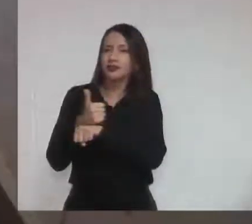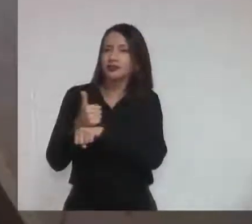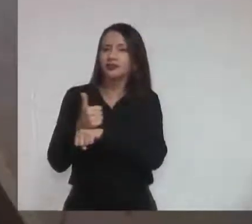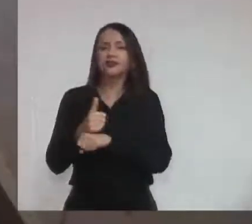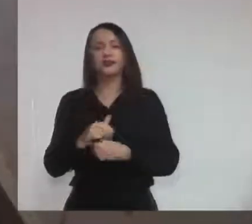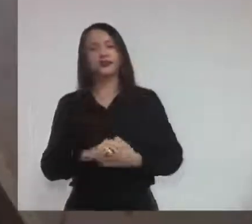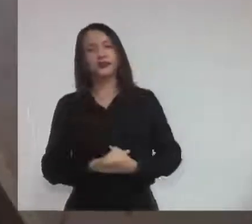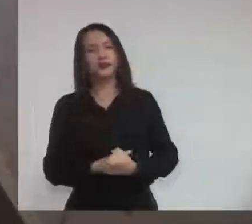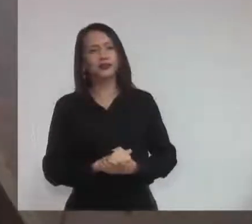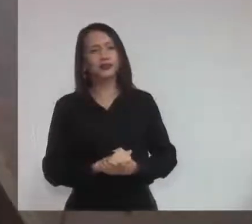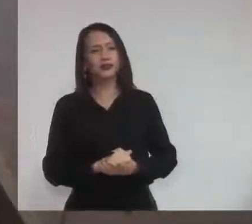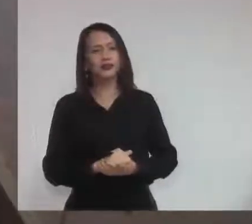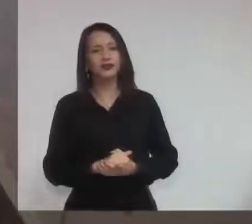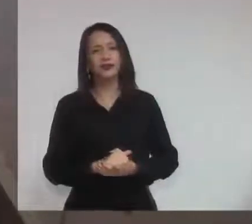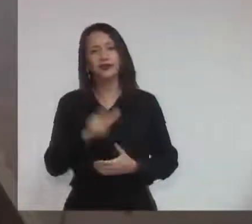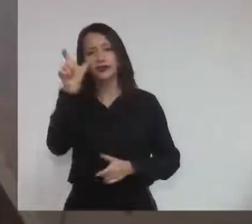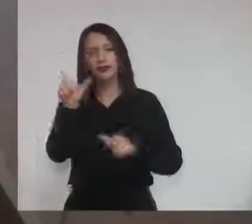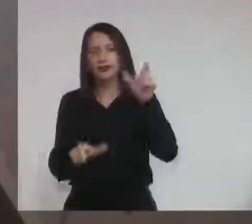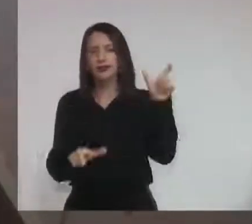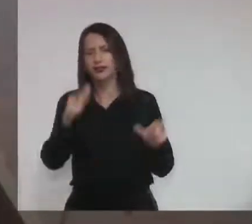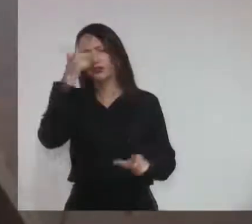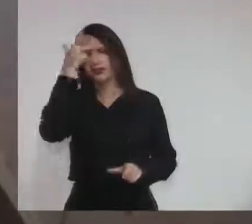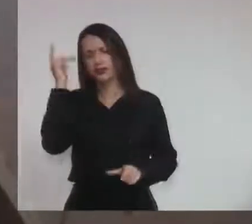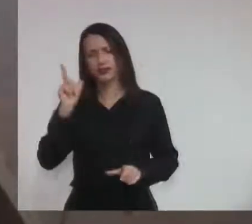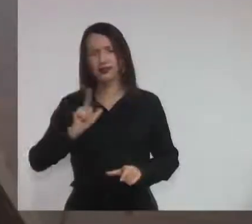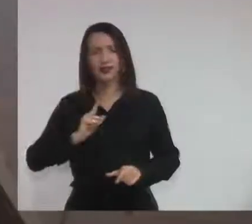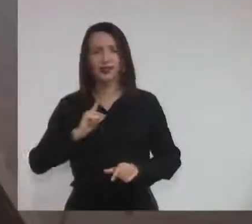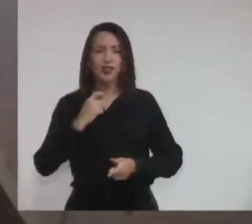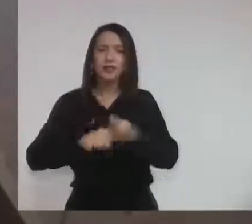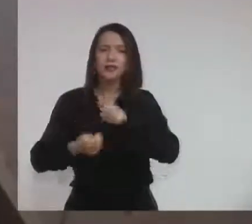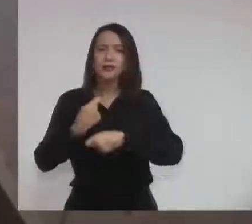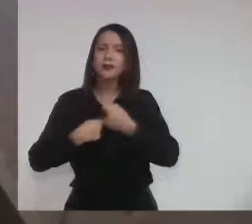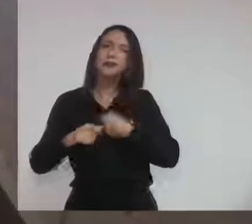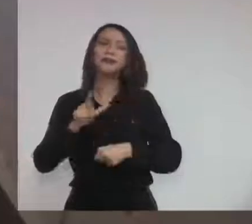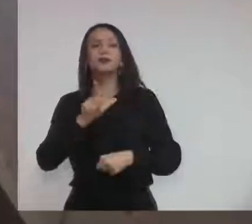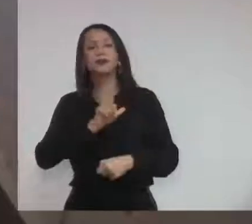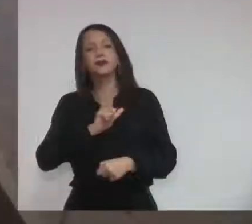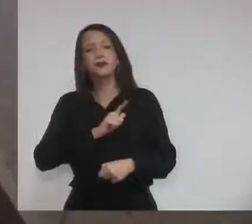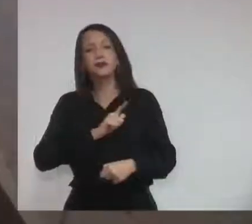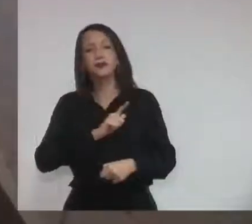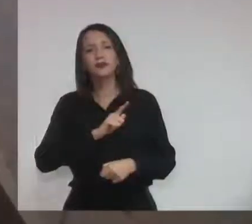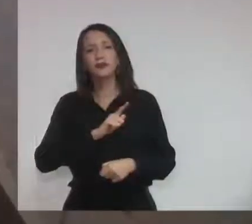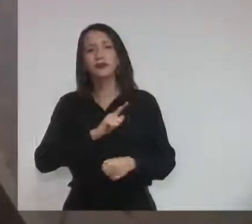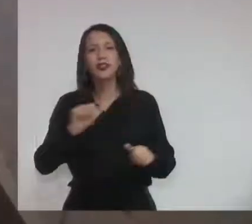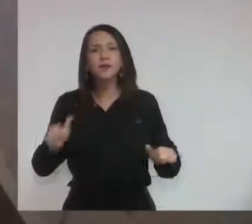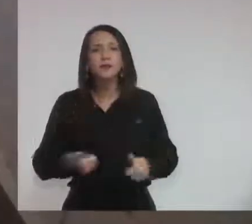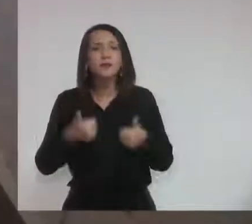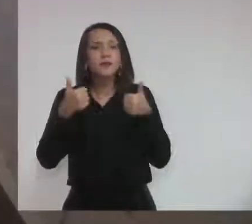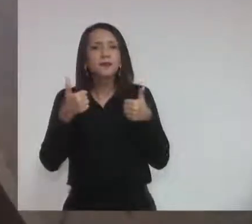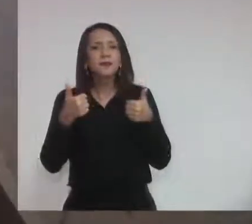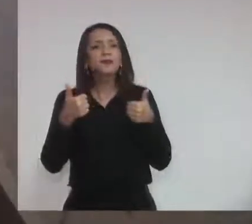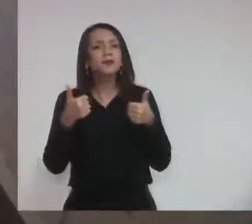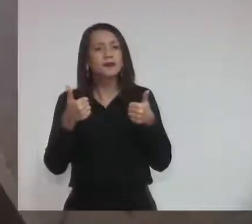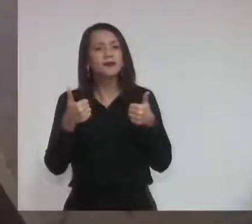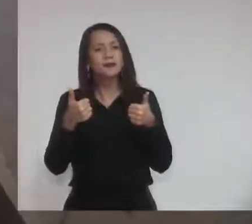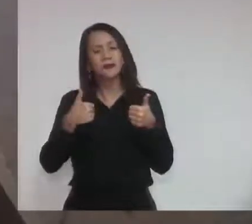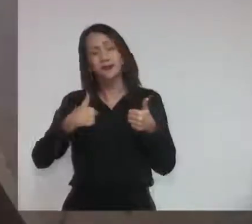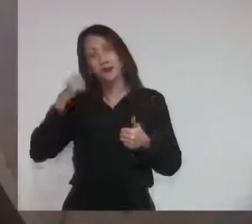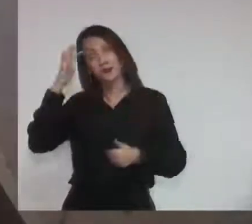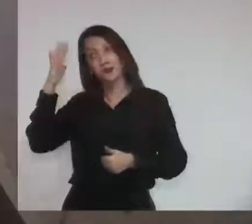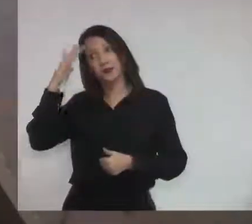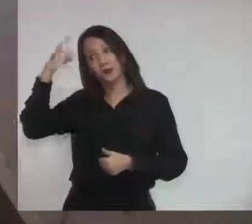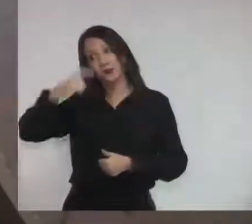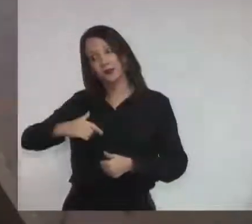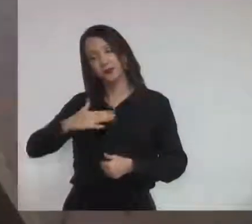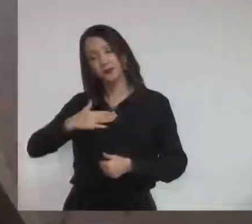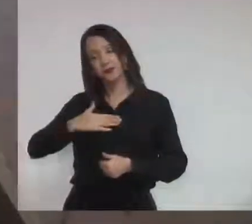Né? Acho que é uma pessoa que, no período que esteve na administração, procurou fazer o seu melhor, imagino eu, penso eu. Eu